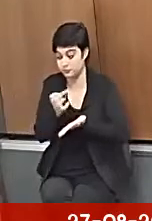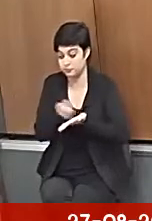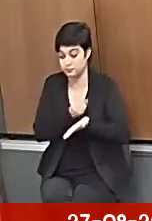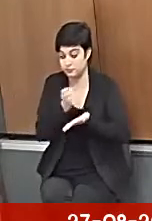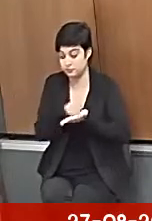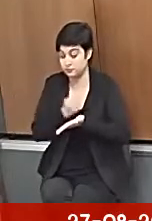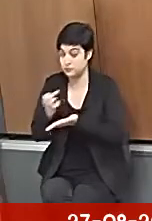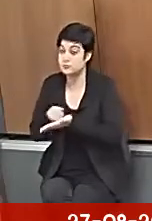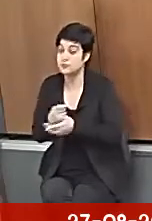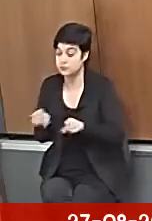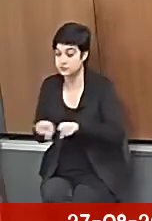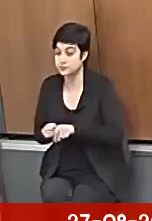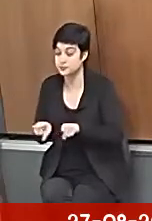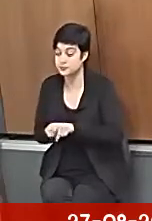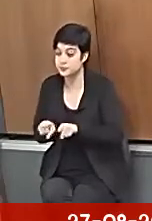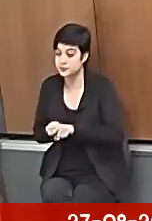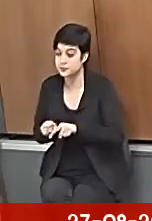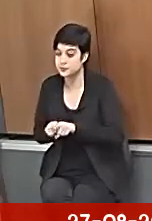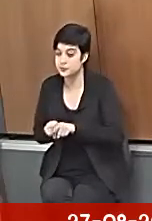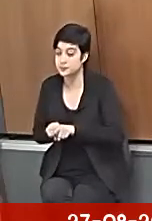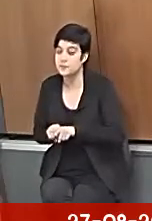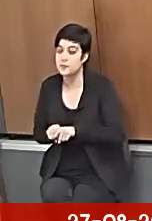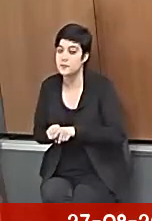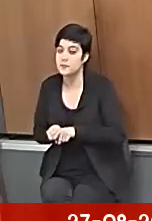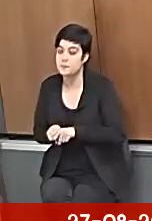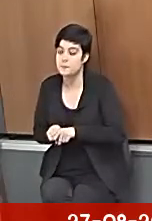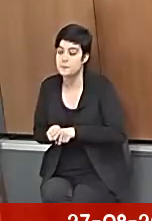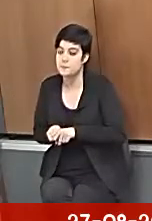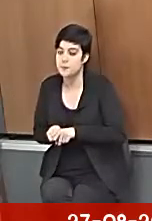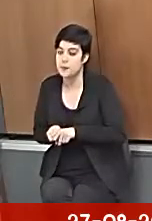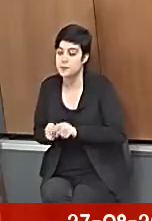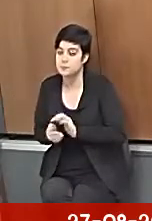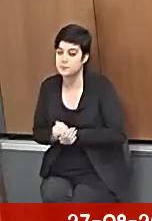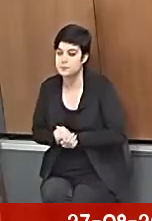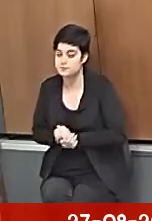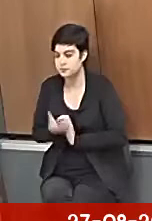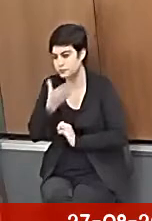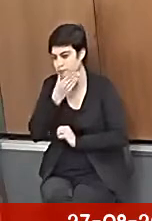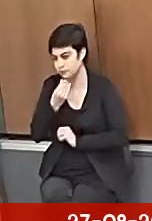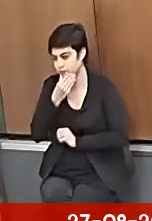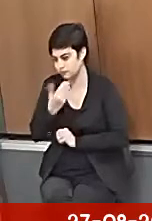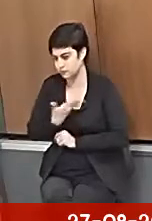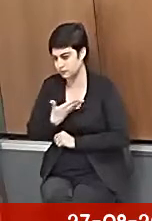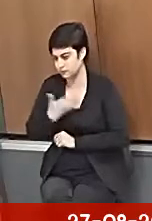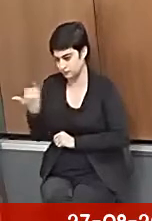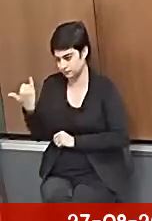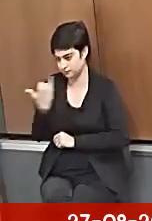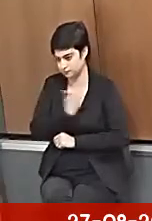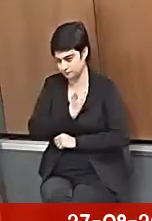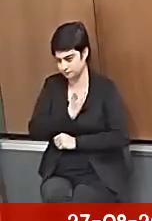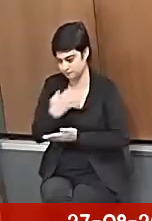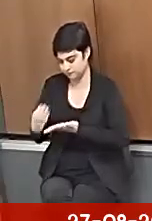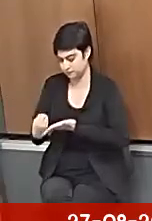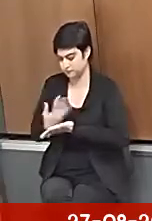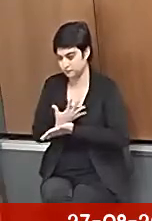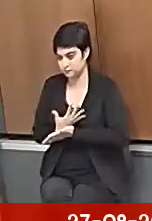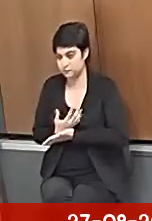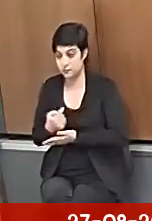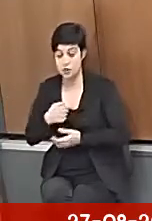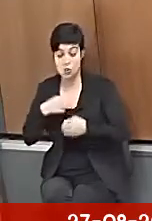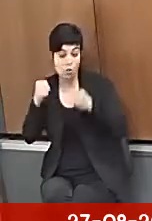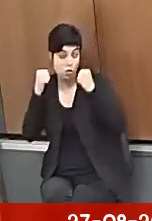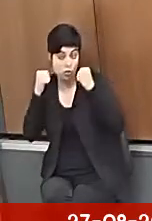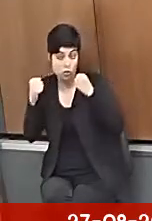rapidamente não vou prolongar muito mais gente pra falar eu sou torcedor um amigo meu cadeirante uma edson eu sou o gestor